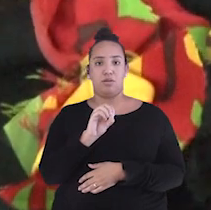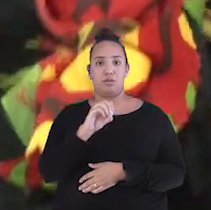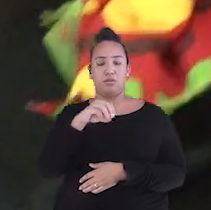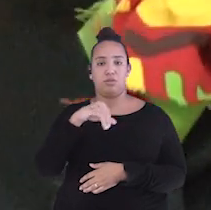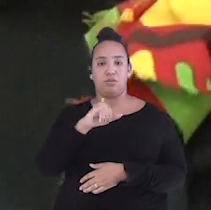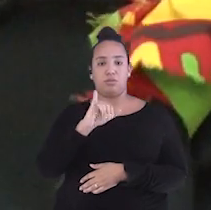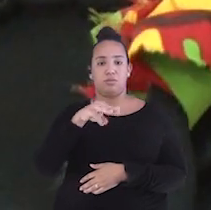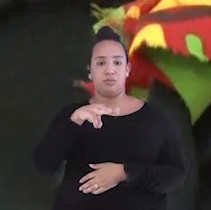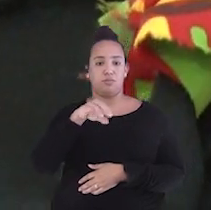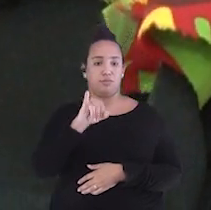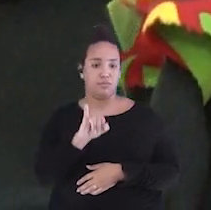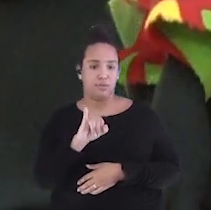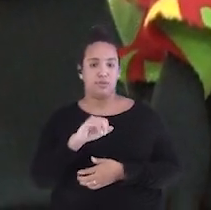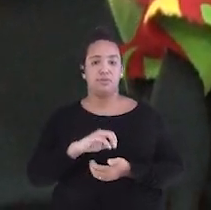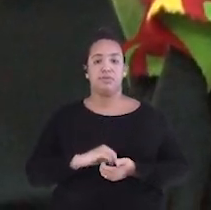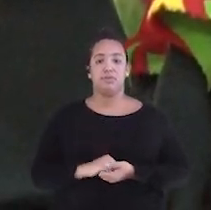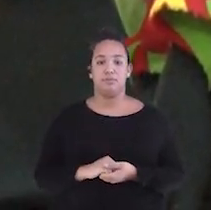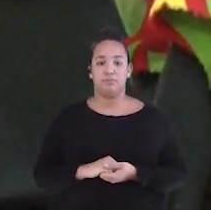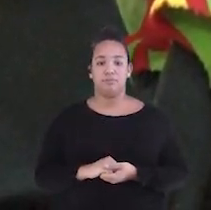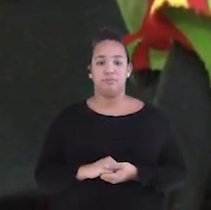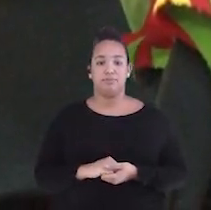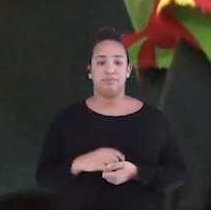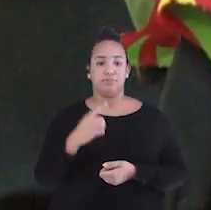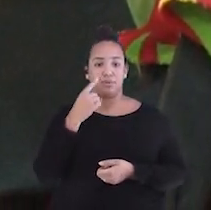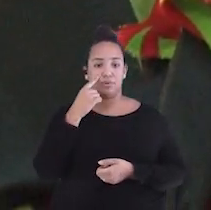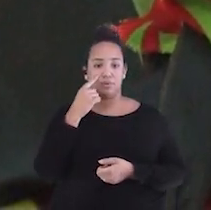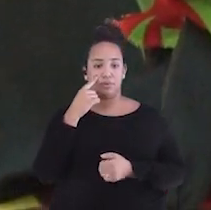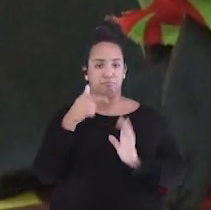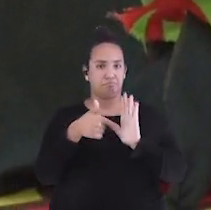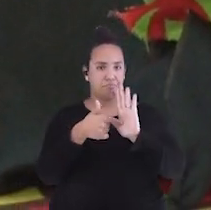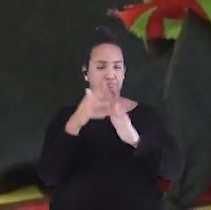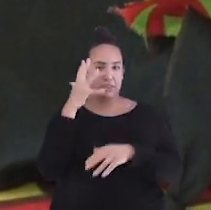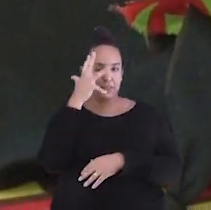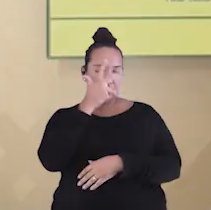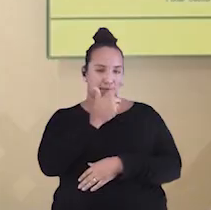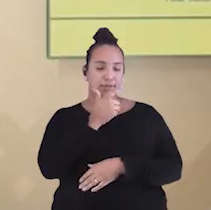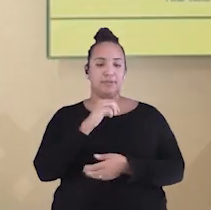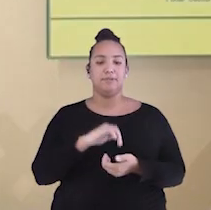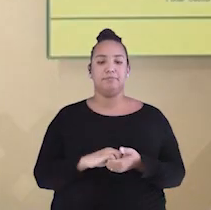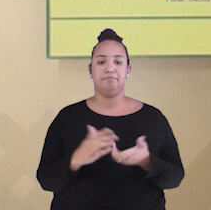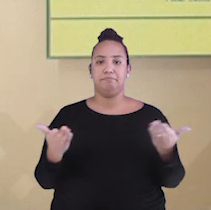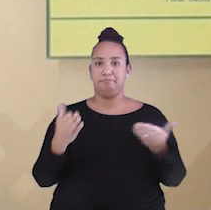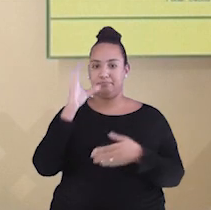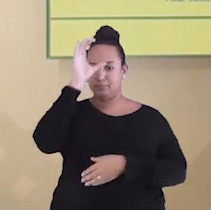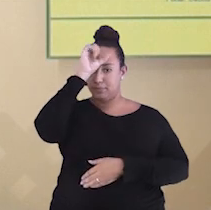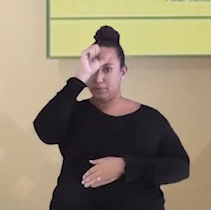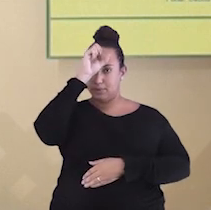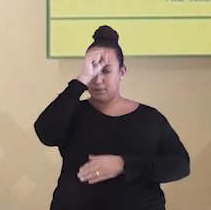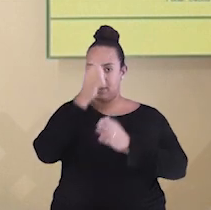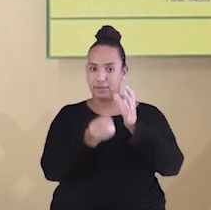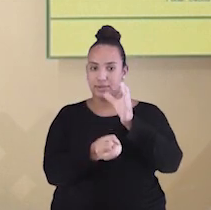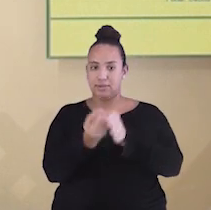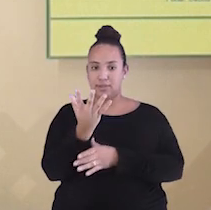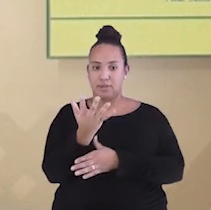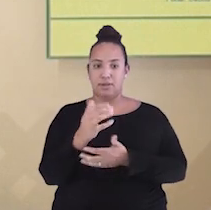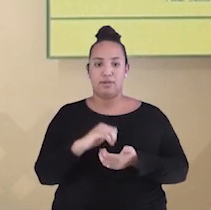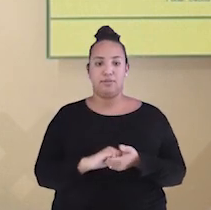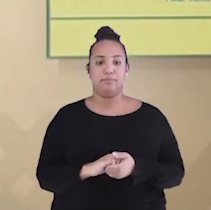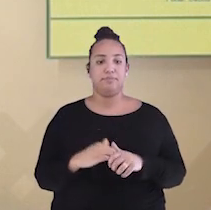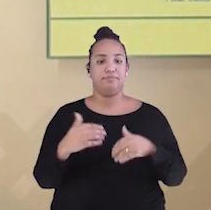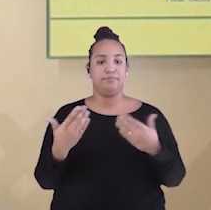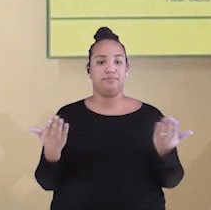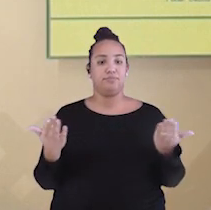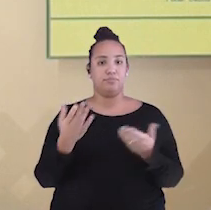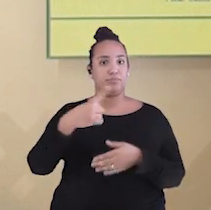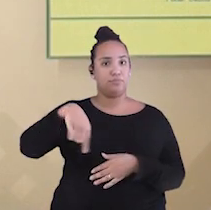elas são lindas. E como elas têm um símbolo de esperança e amor muito bonitos. Então, vamos aprender a fazê-las. Como nós vimos